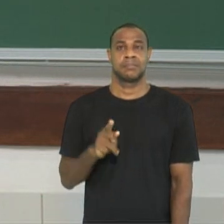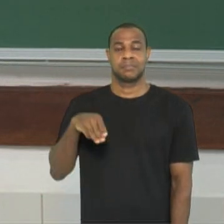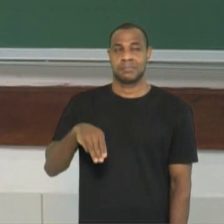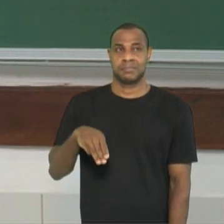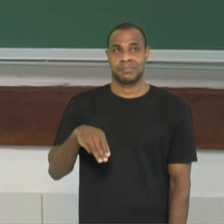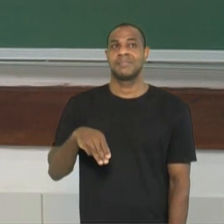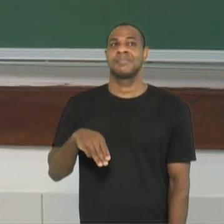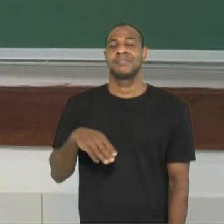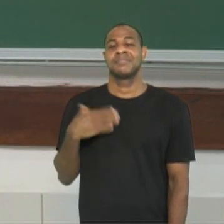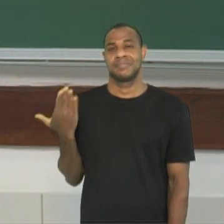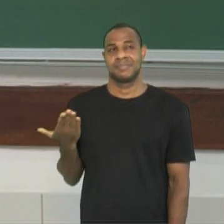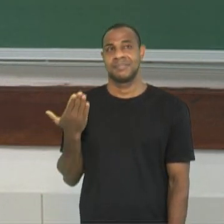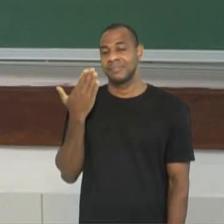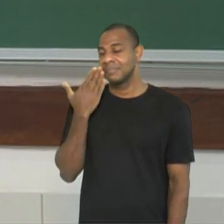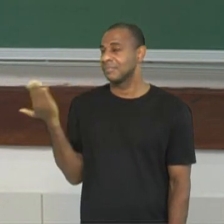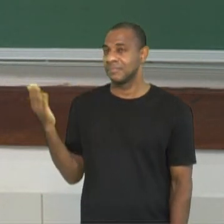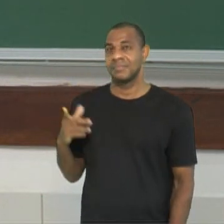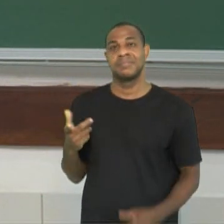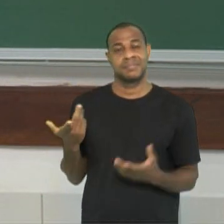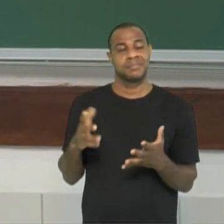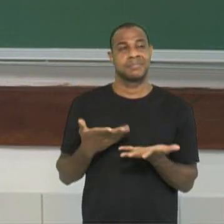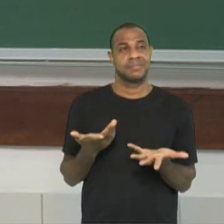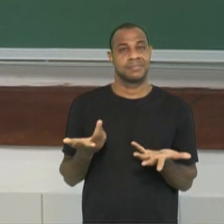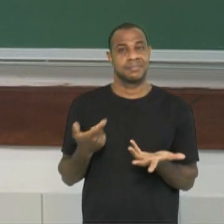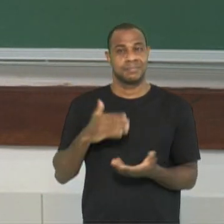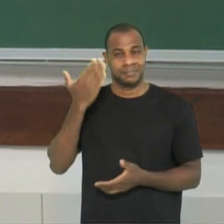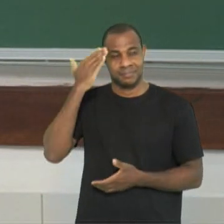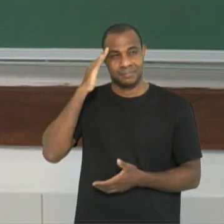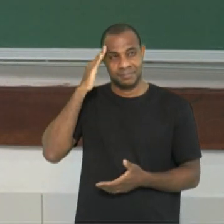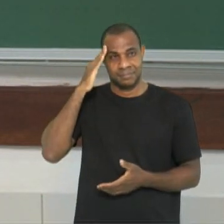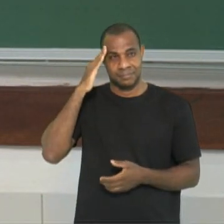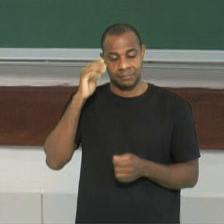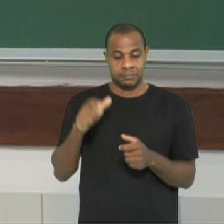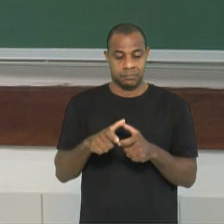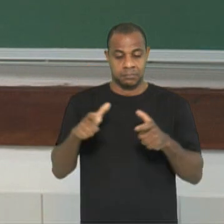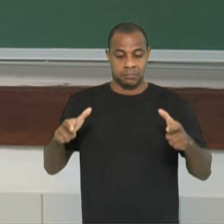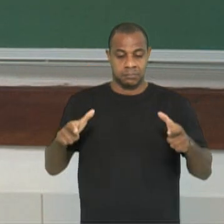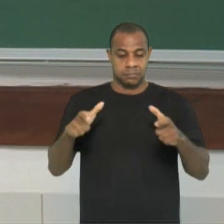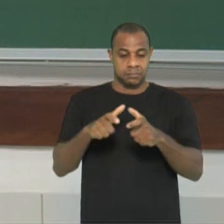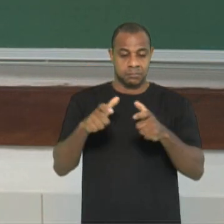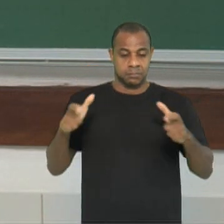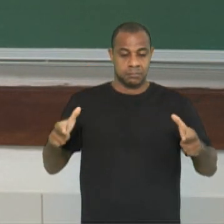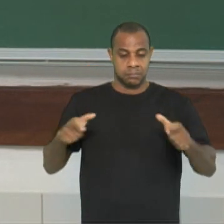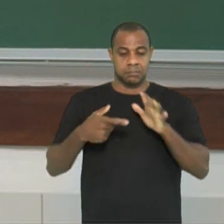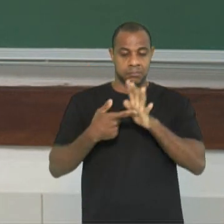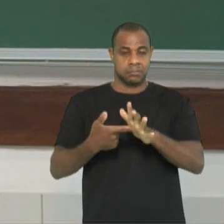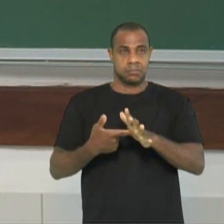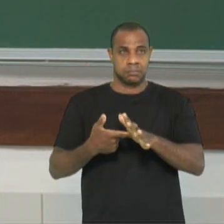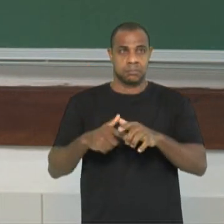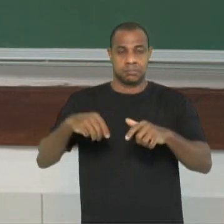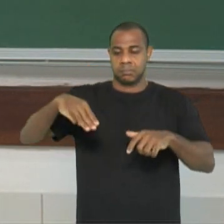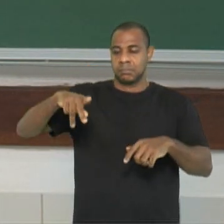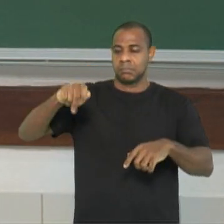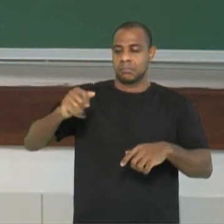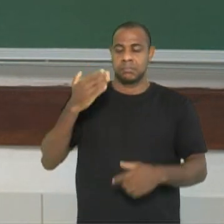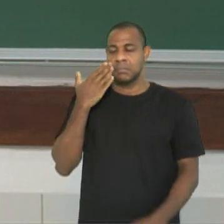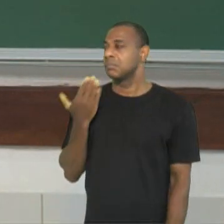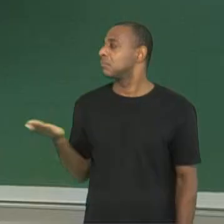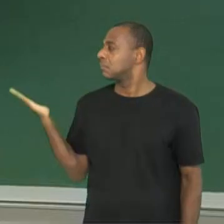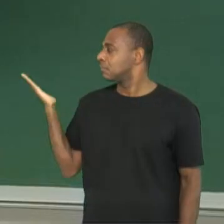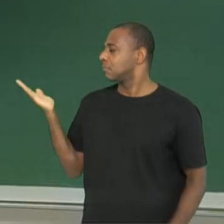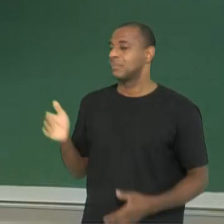partir disso você consegue ter uma real noção do tamanho da área que está sendo representada nesse mapa. Só que